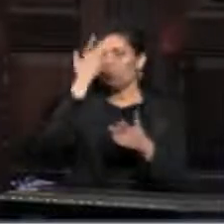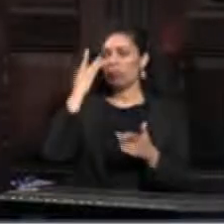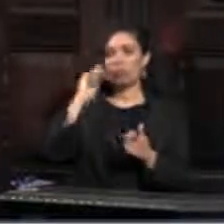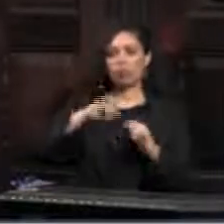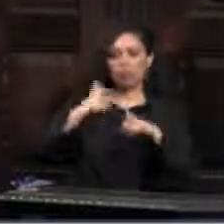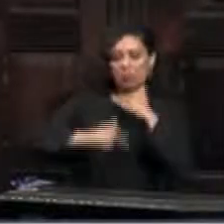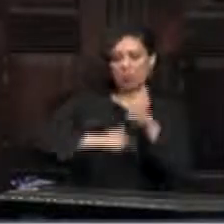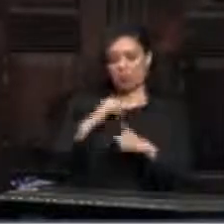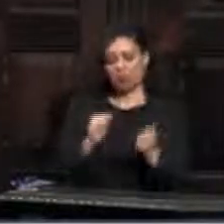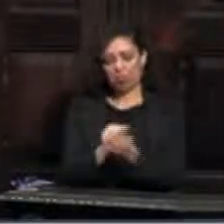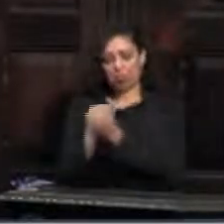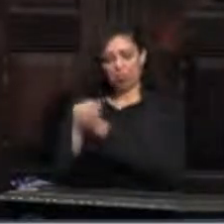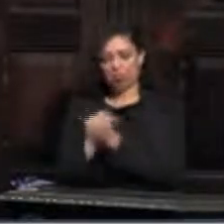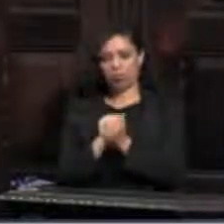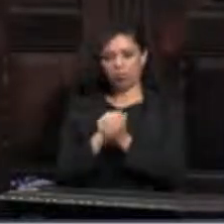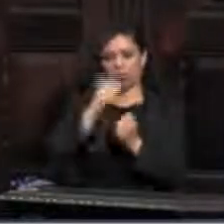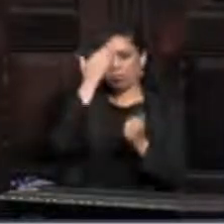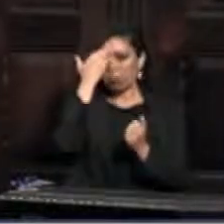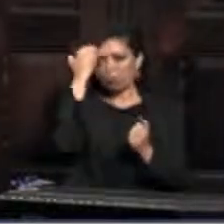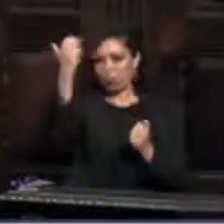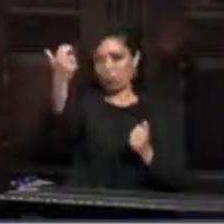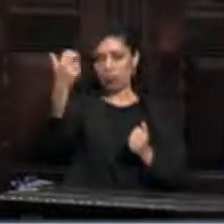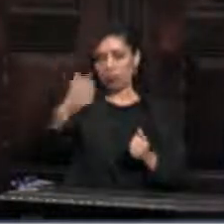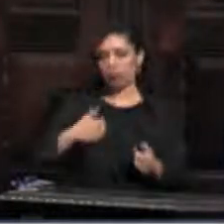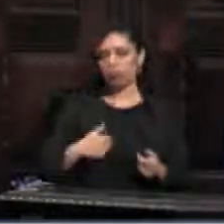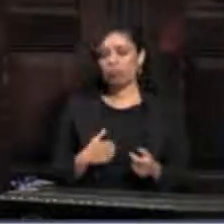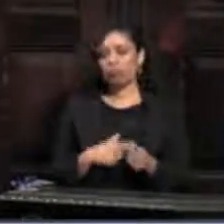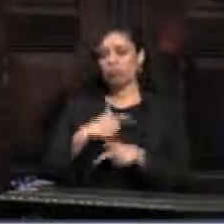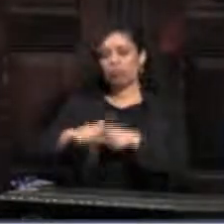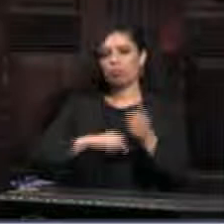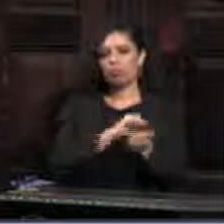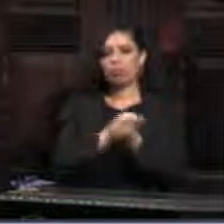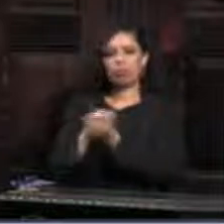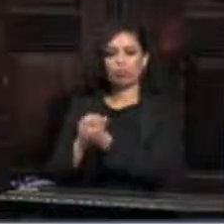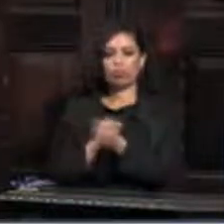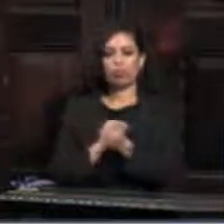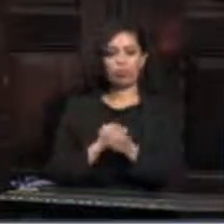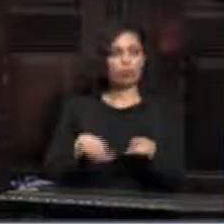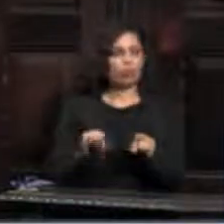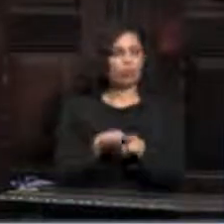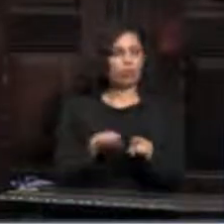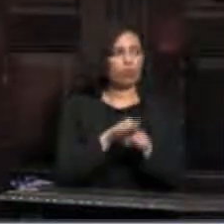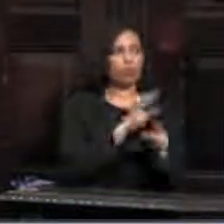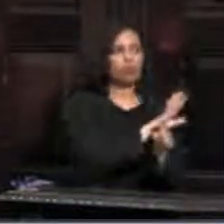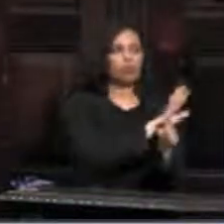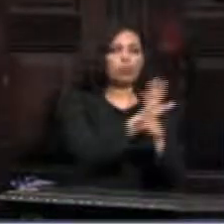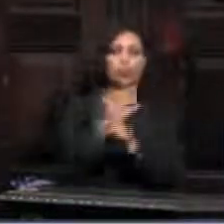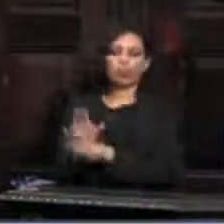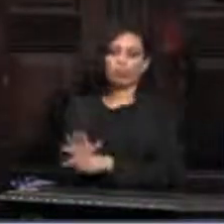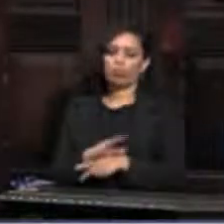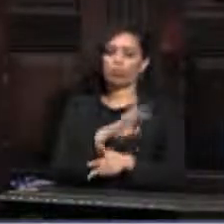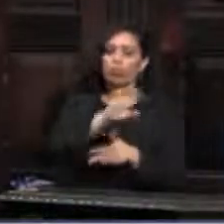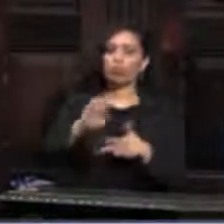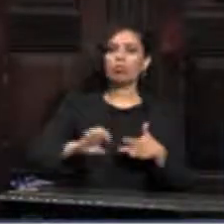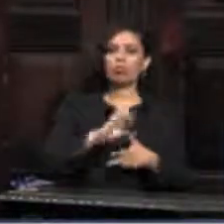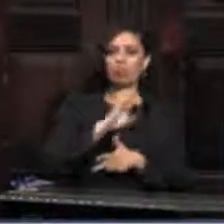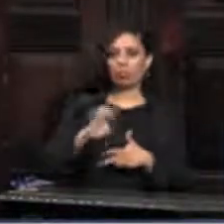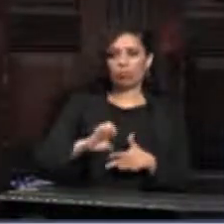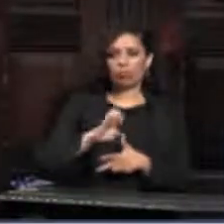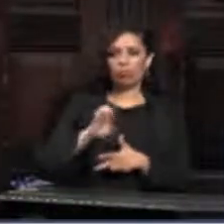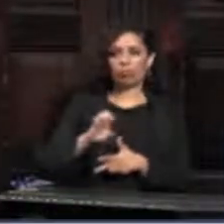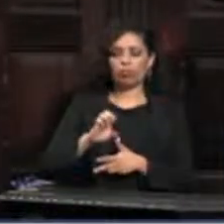capacitadas, gabaritadas, para a assunção desses cargos. Isso possa, inclusive, orientar o próprio Poder Executivo